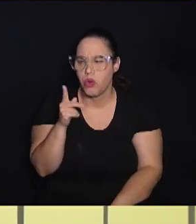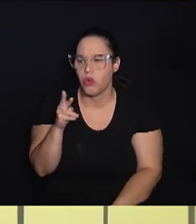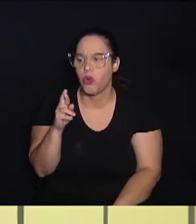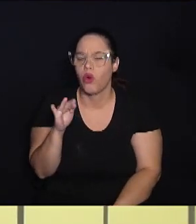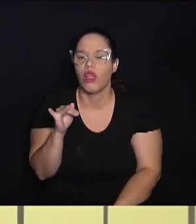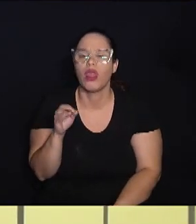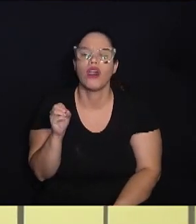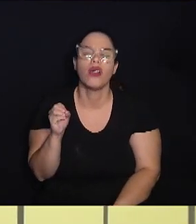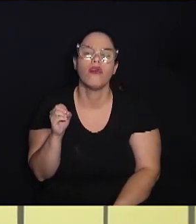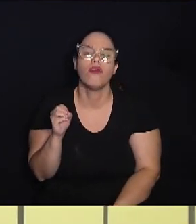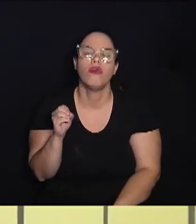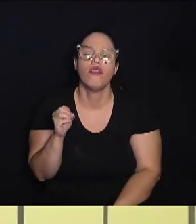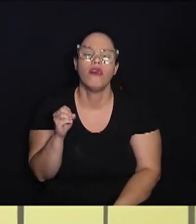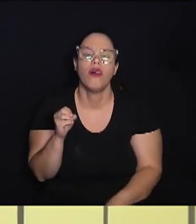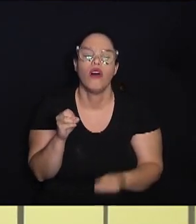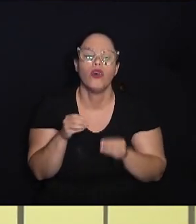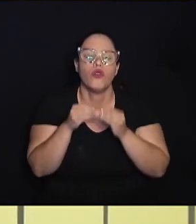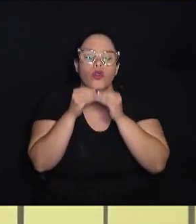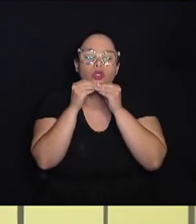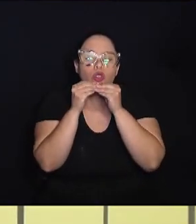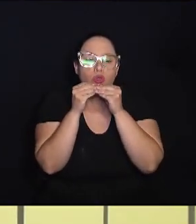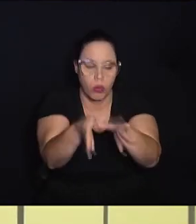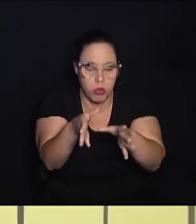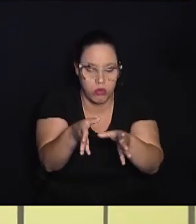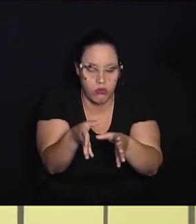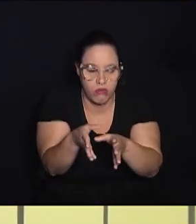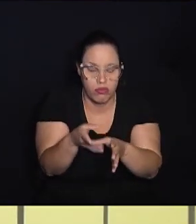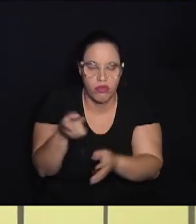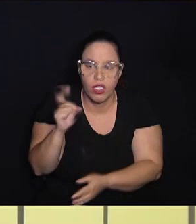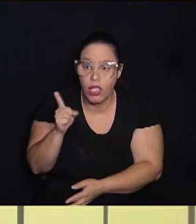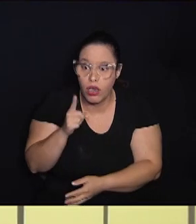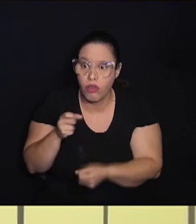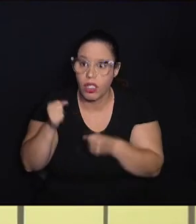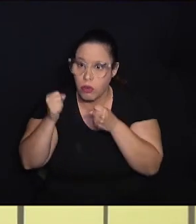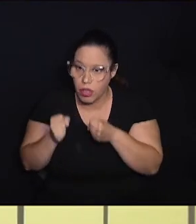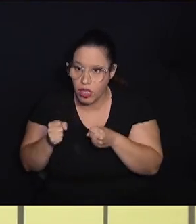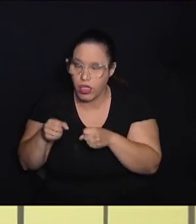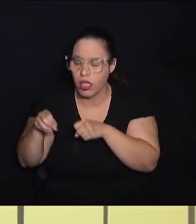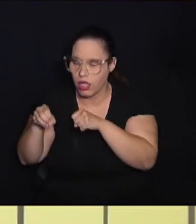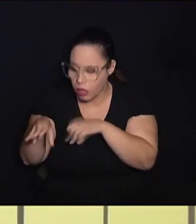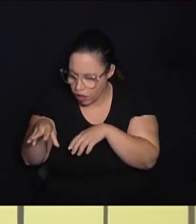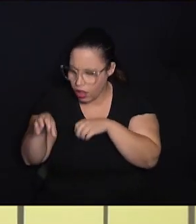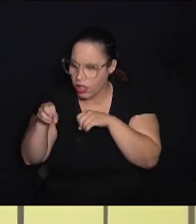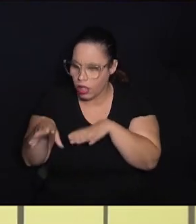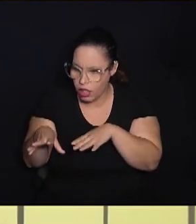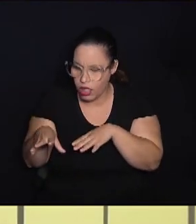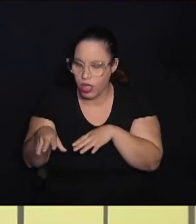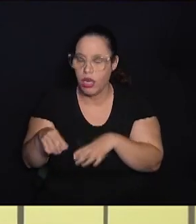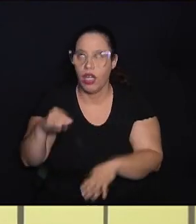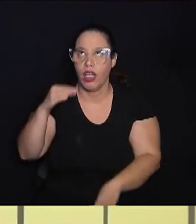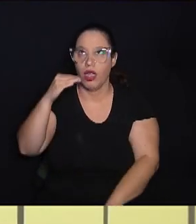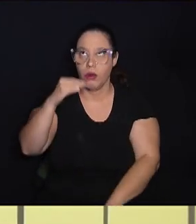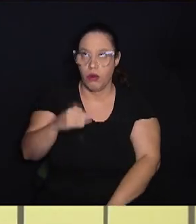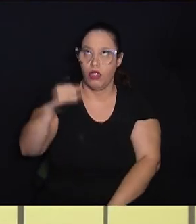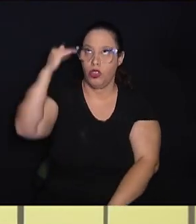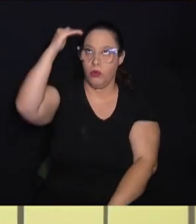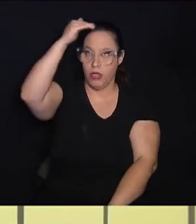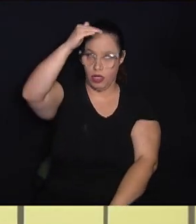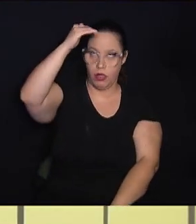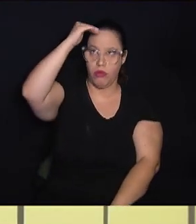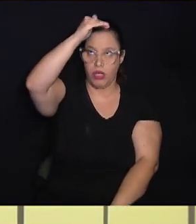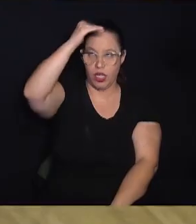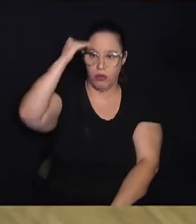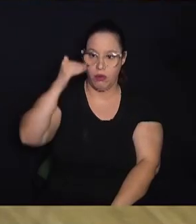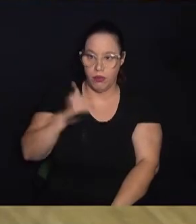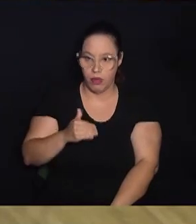que um balão diferente significa eh qual quadro vem primeiro você é de baixo para cima de cima para baixo é at é importante se dizer isso porque por exemplo